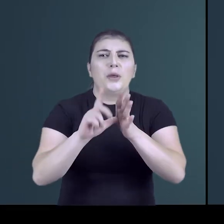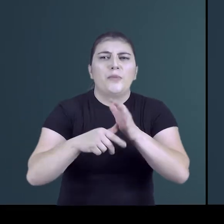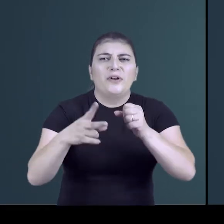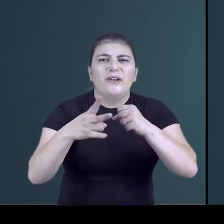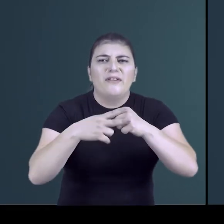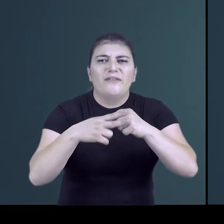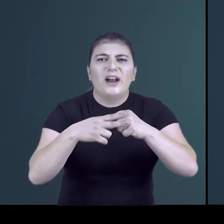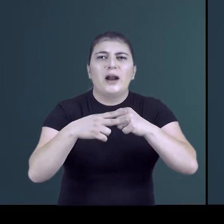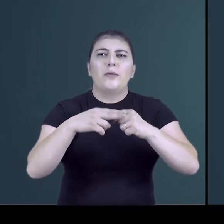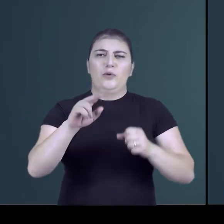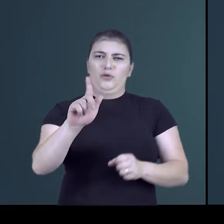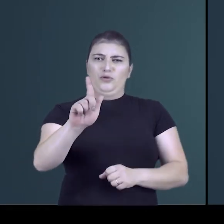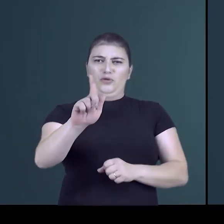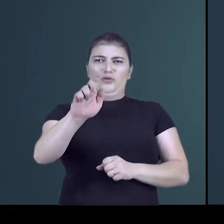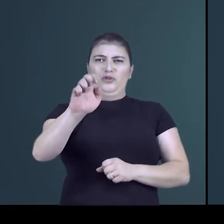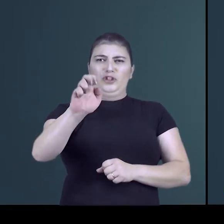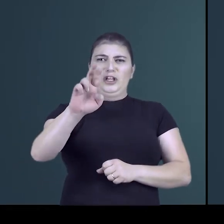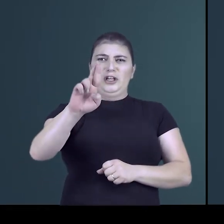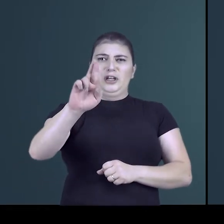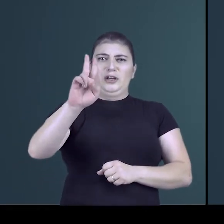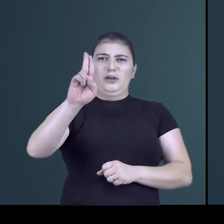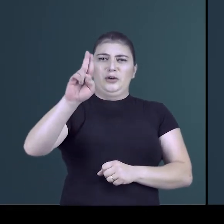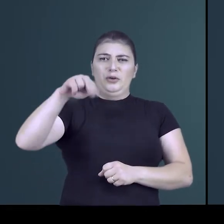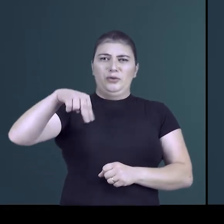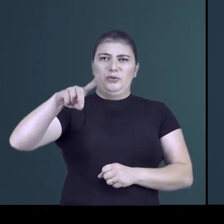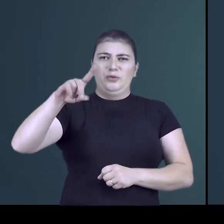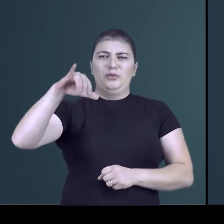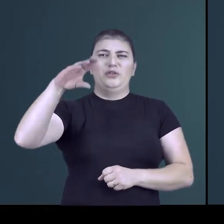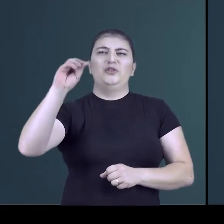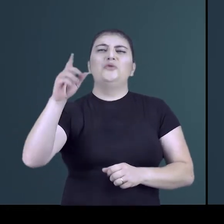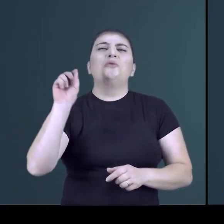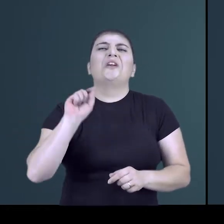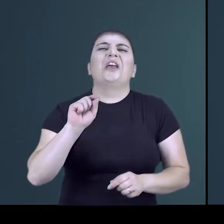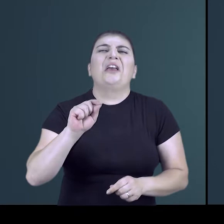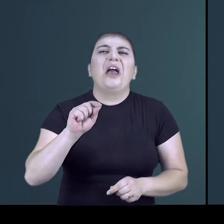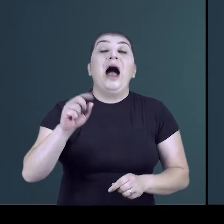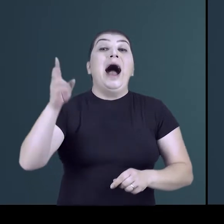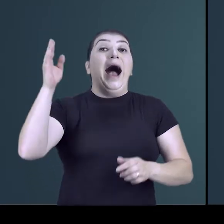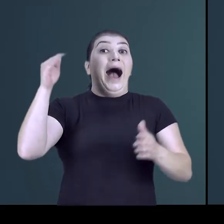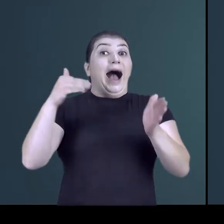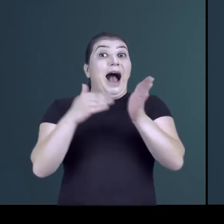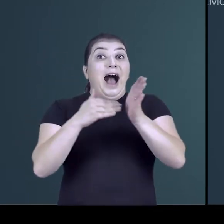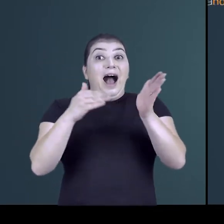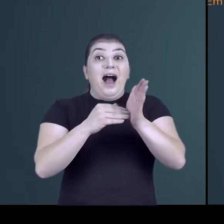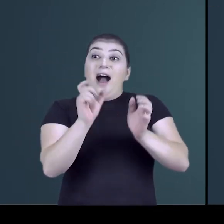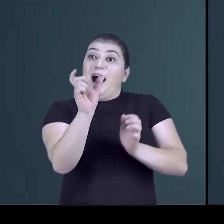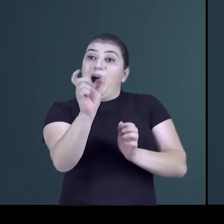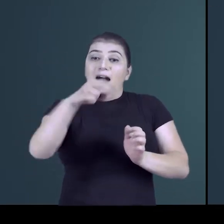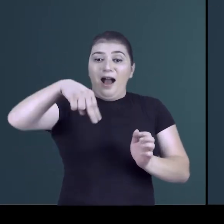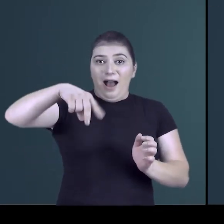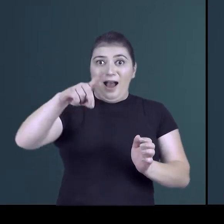gerúndio. Mas o que é gerúndio? Relembrando, é a estrutura terminada em